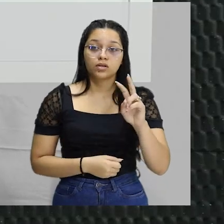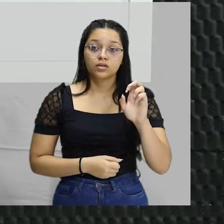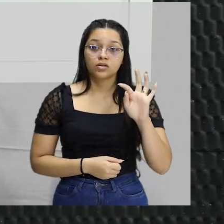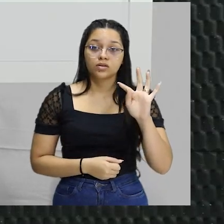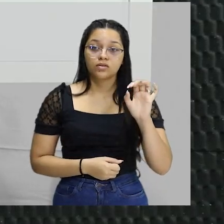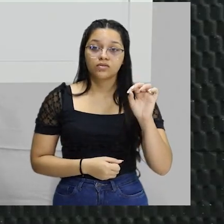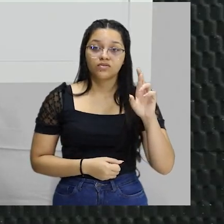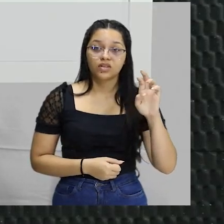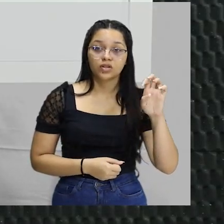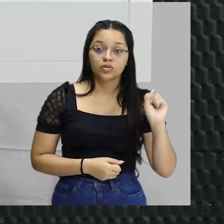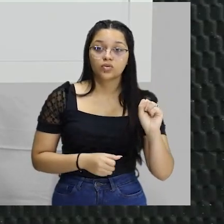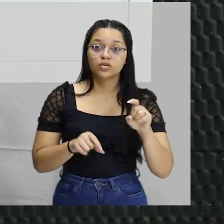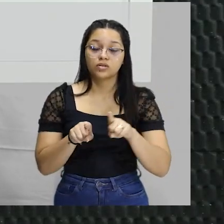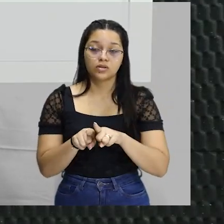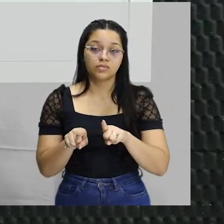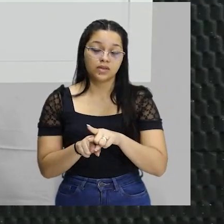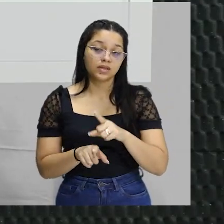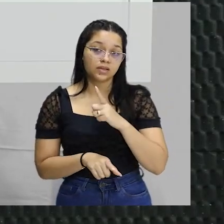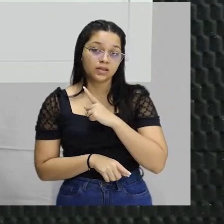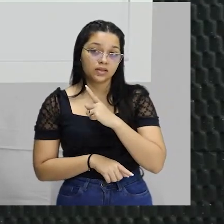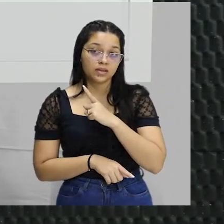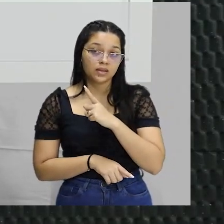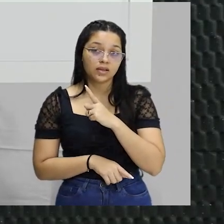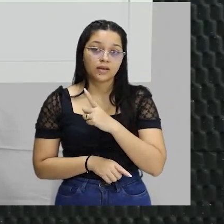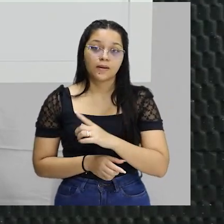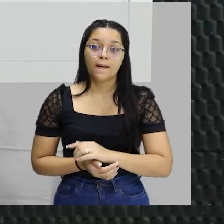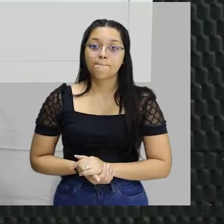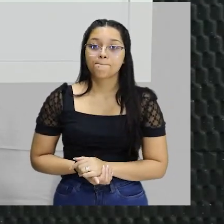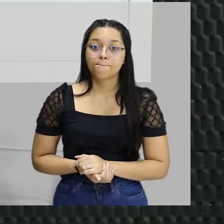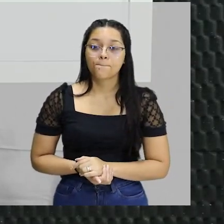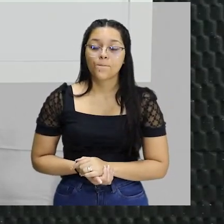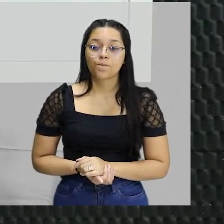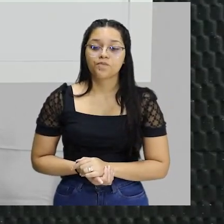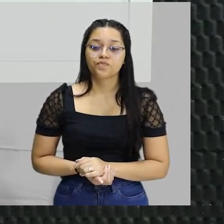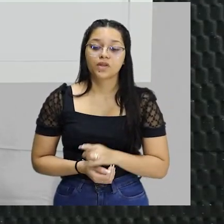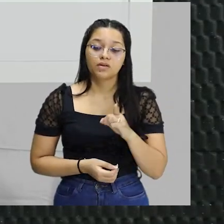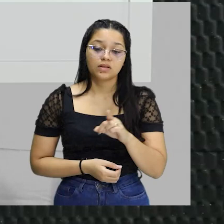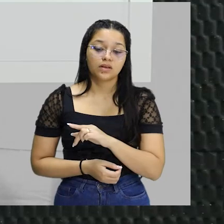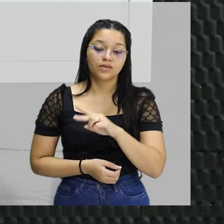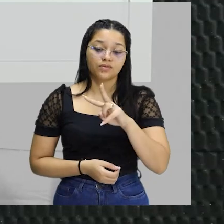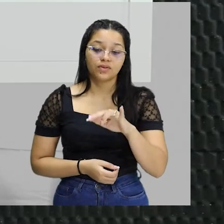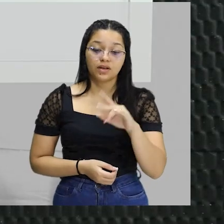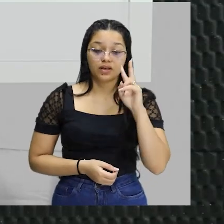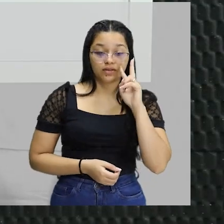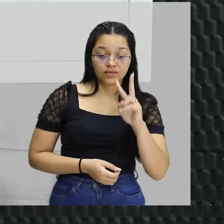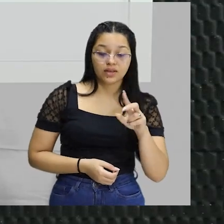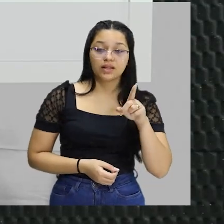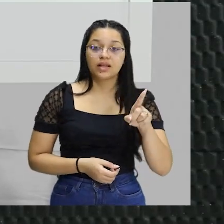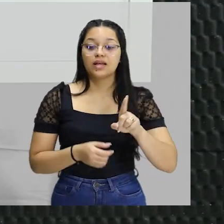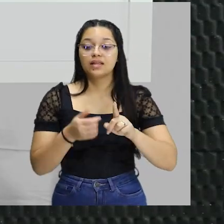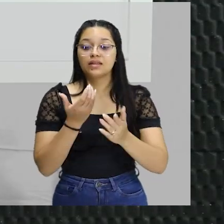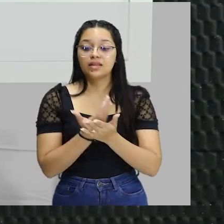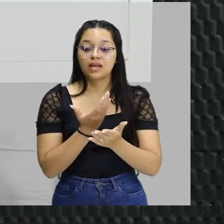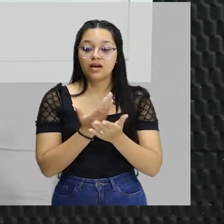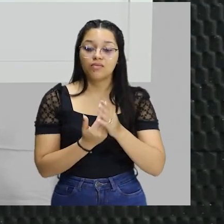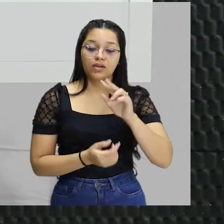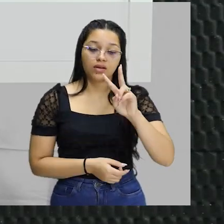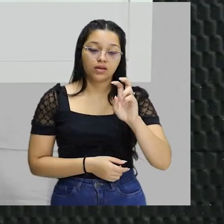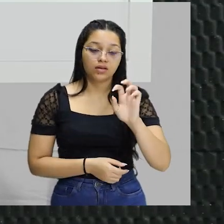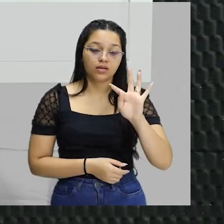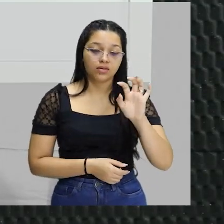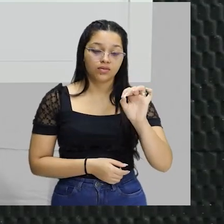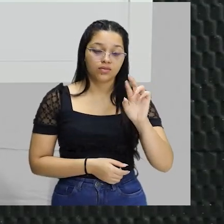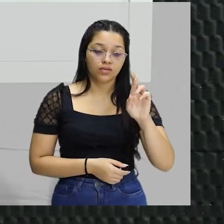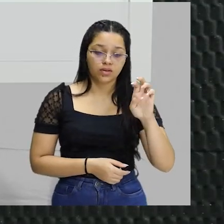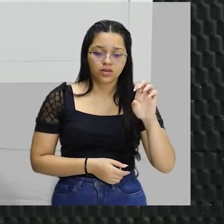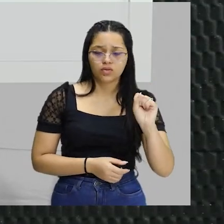A decomposição de vetores, né, ou composição de vetores. Então você vai assistir isso lá nessa aula sobre vetores, certo? Então